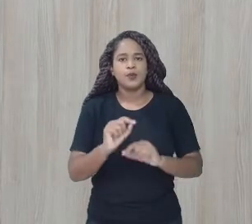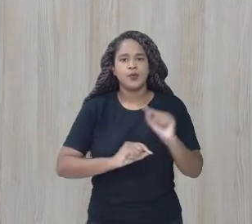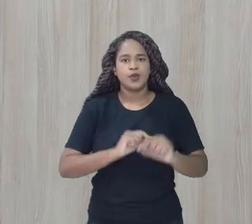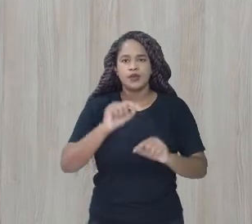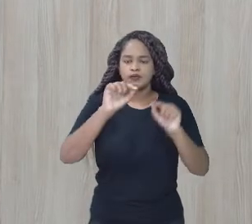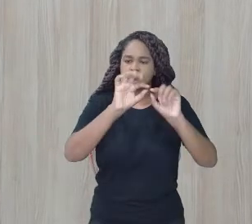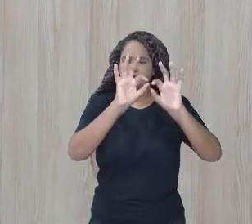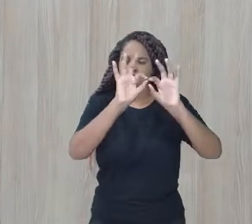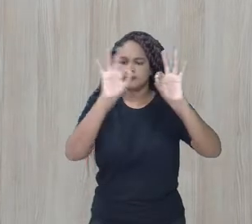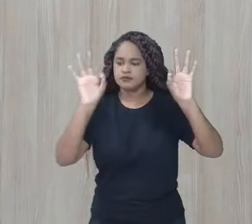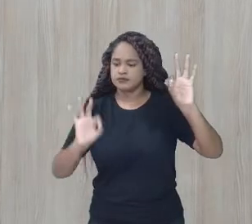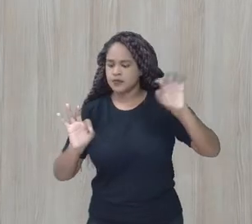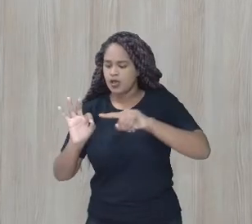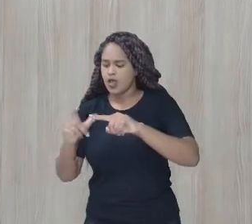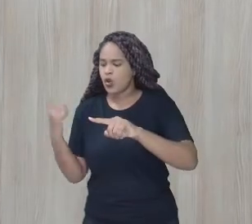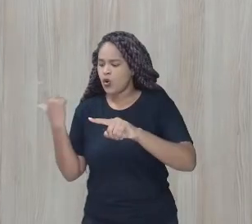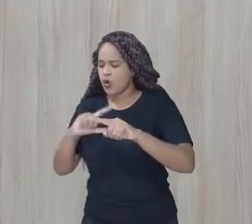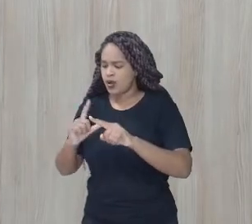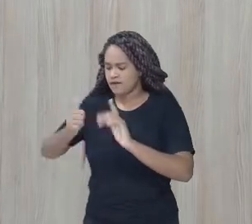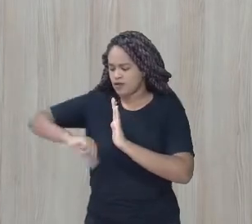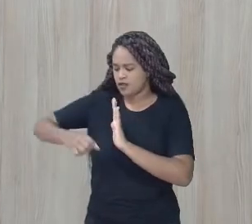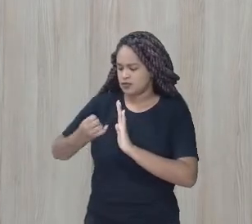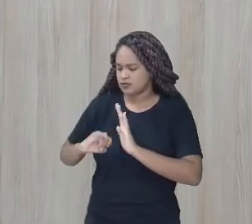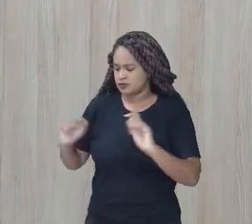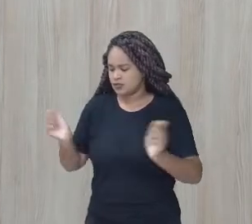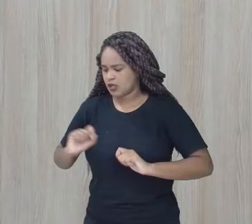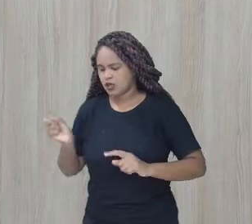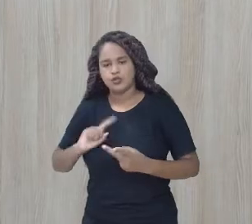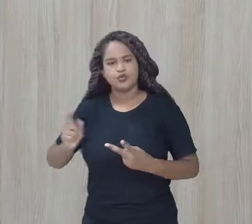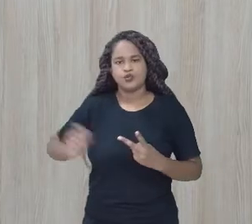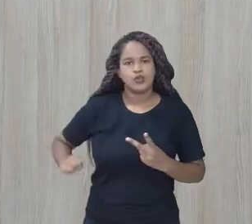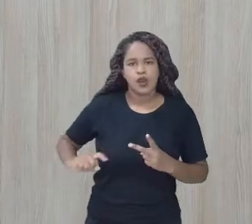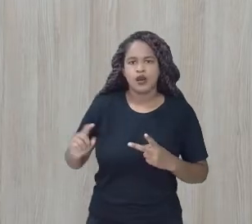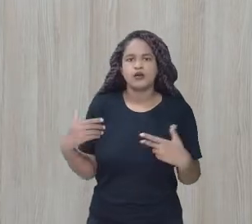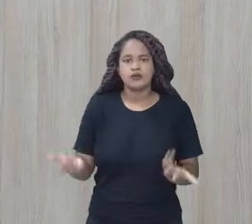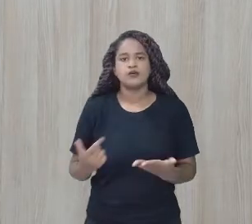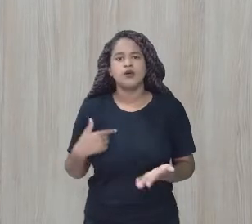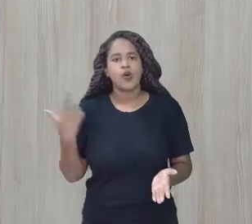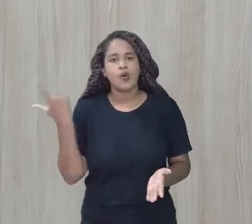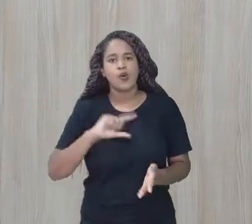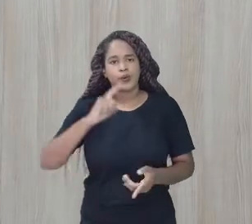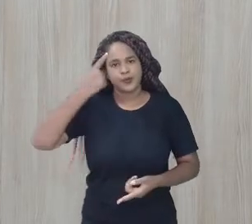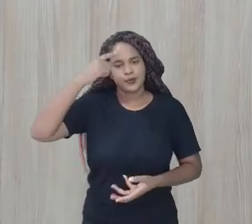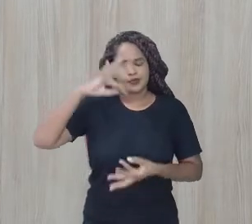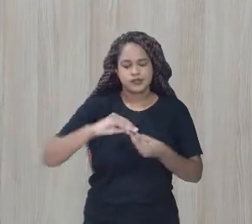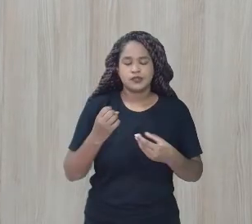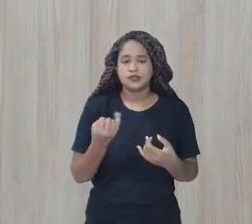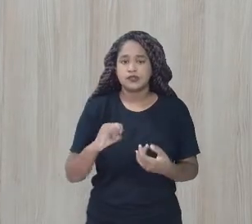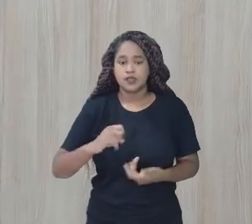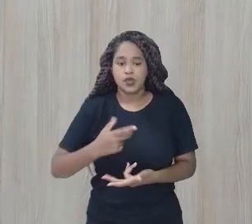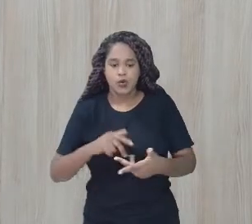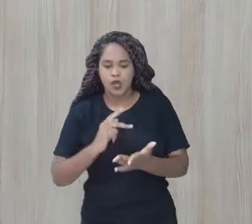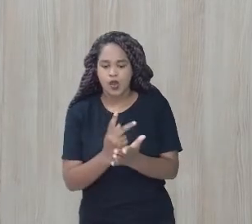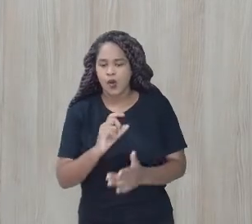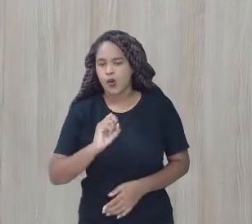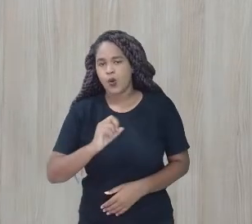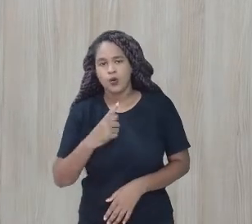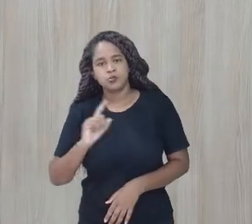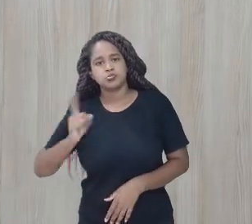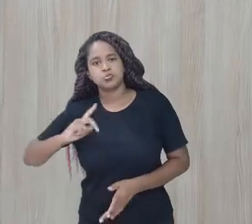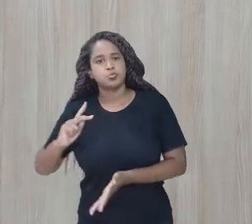condições que você consiga verificar as etapas nessa ordem e daí a gente consegue concluir se uma coisa acontecer ou se